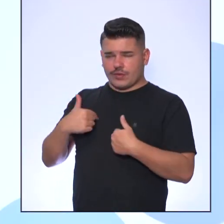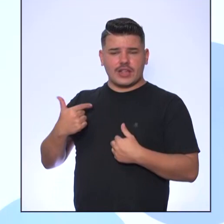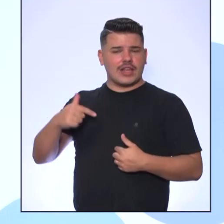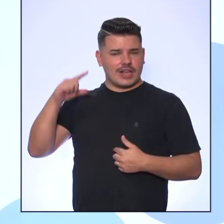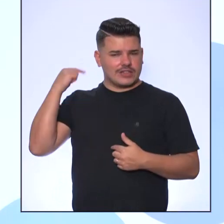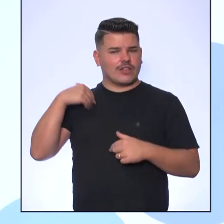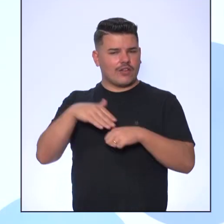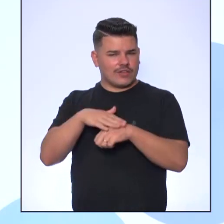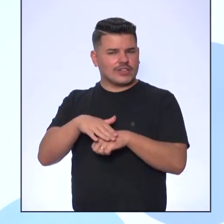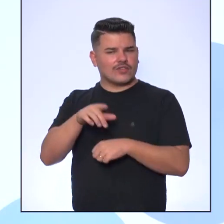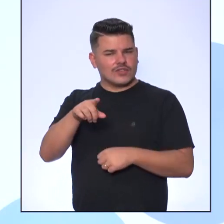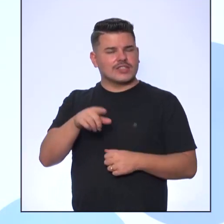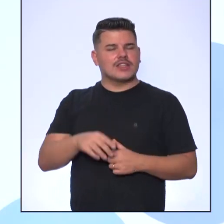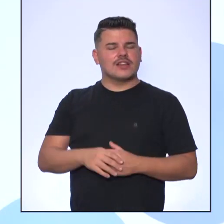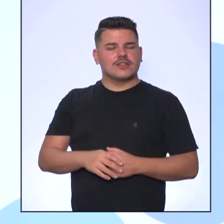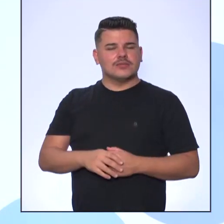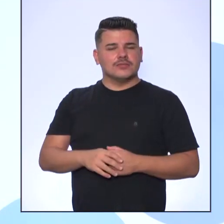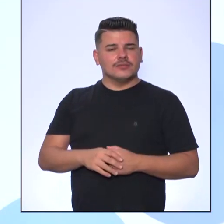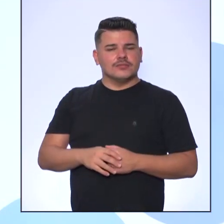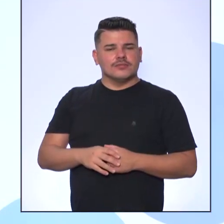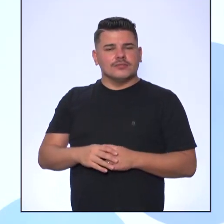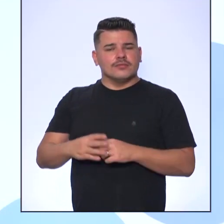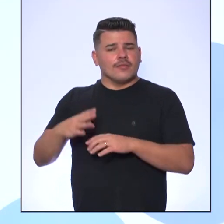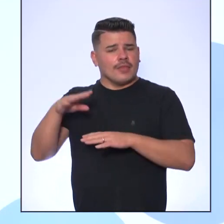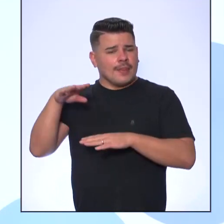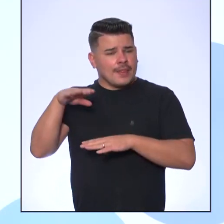cedo, a matemática,